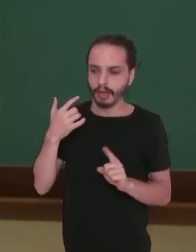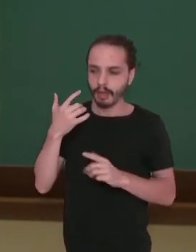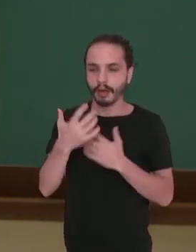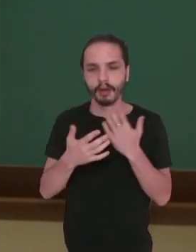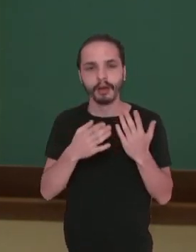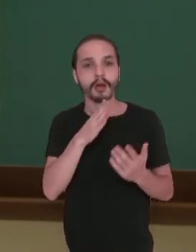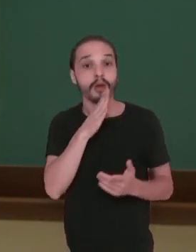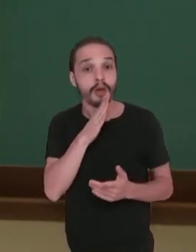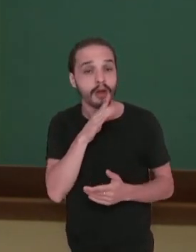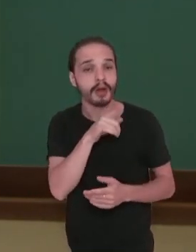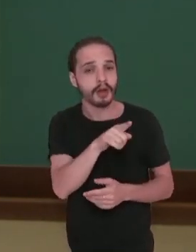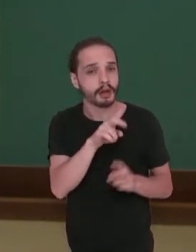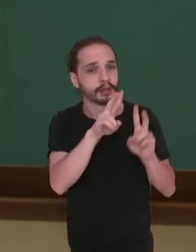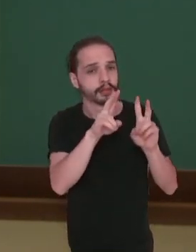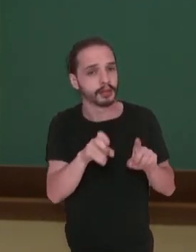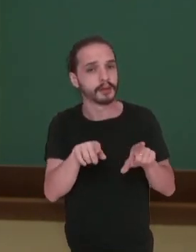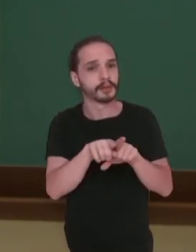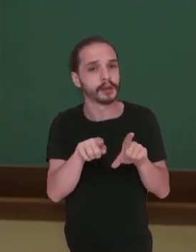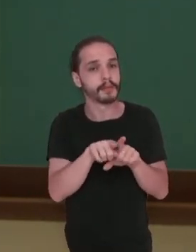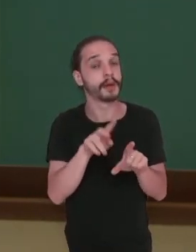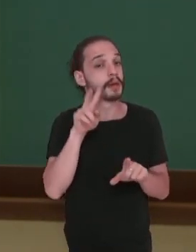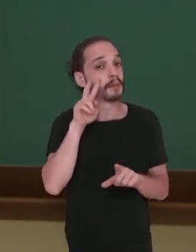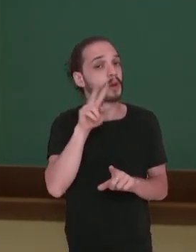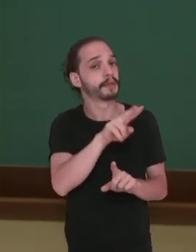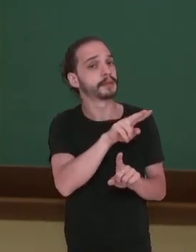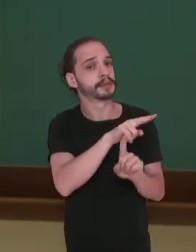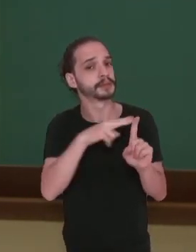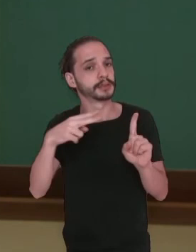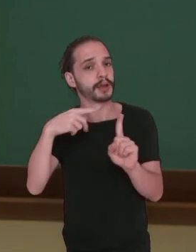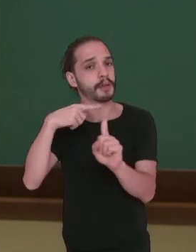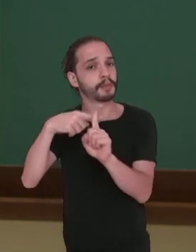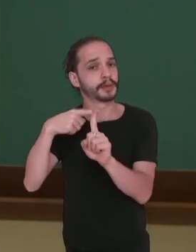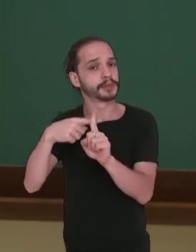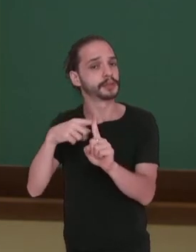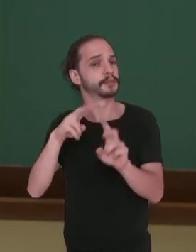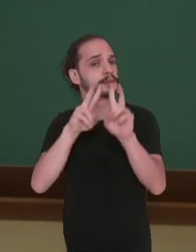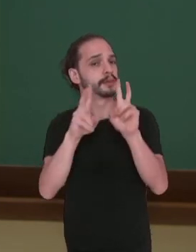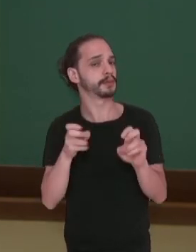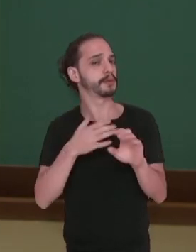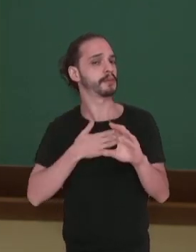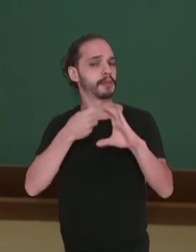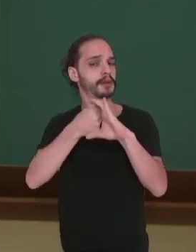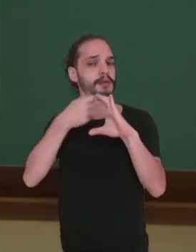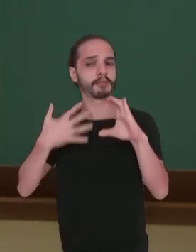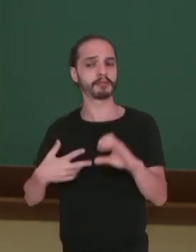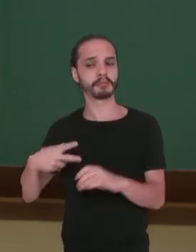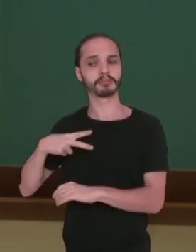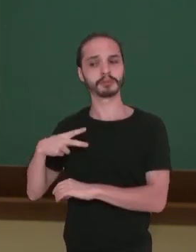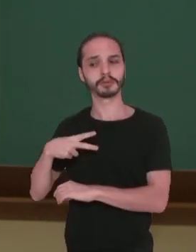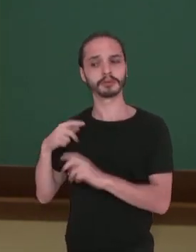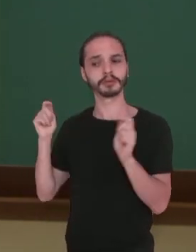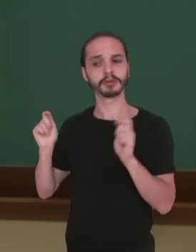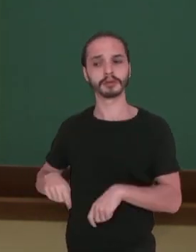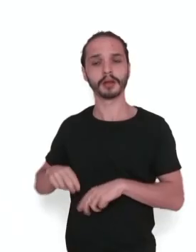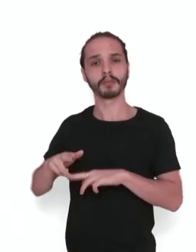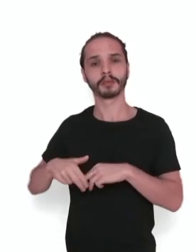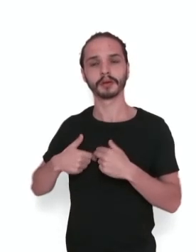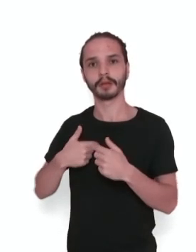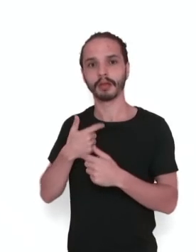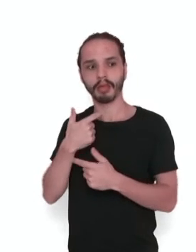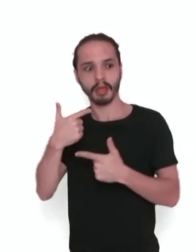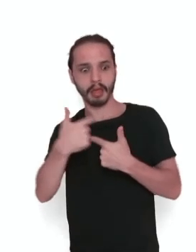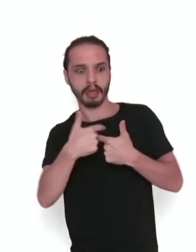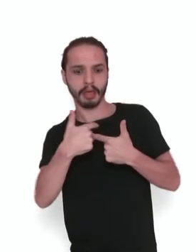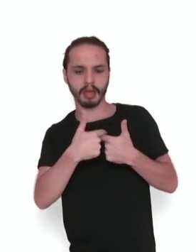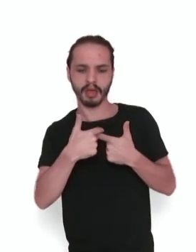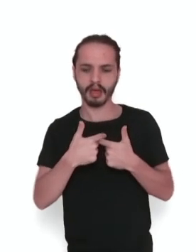mesmo tempo, terem uma visão positiva das características pessoais que podem estar na origem das ameaças